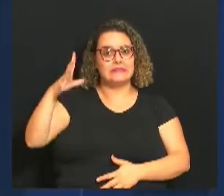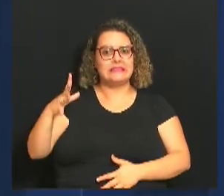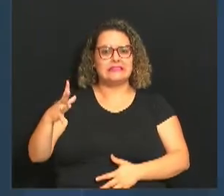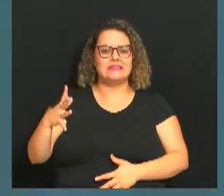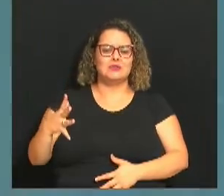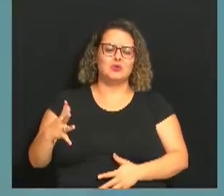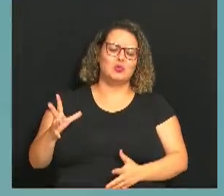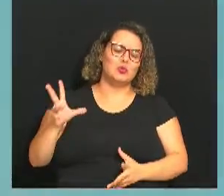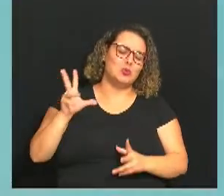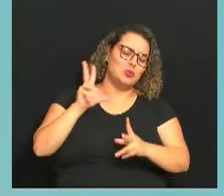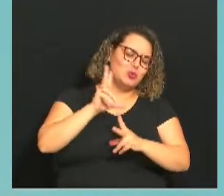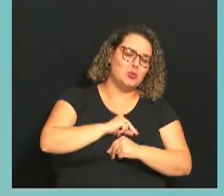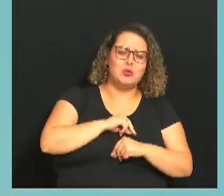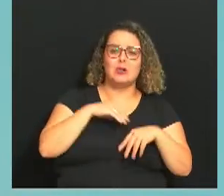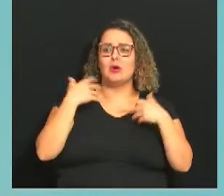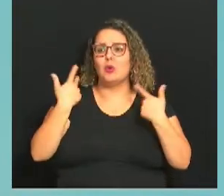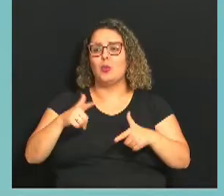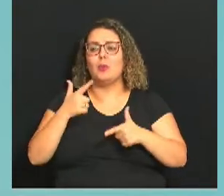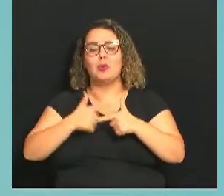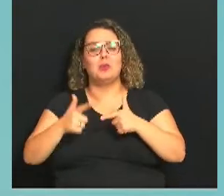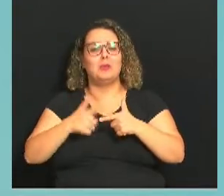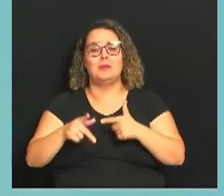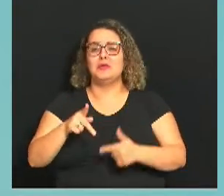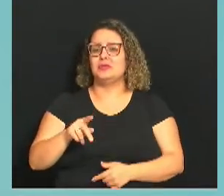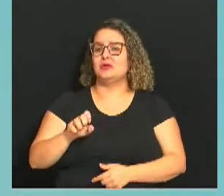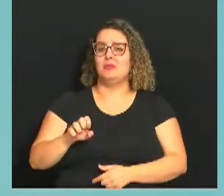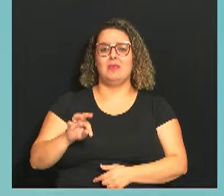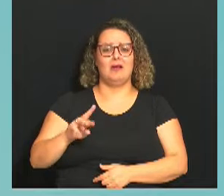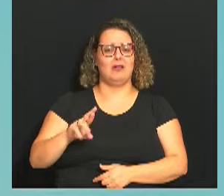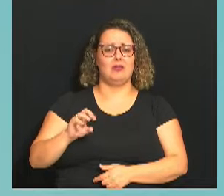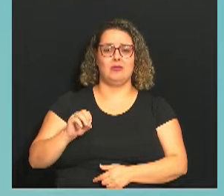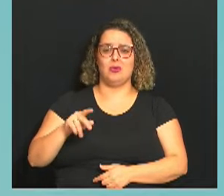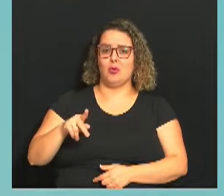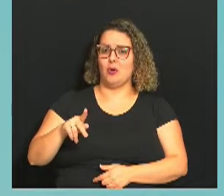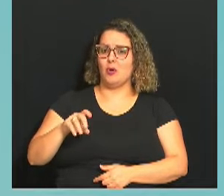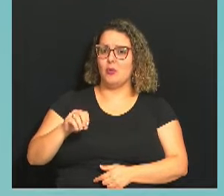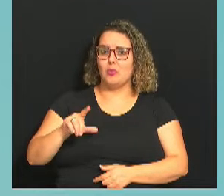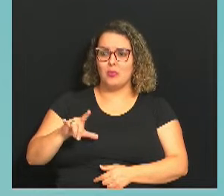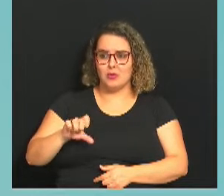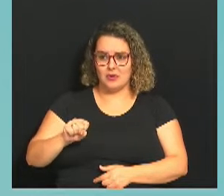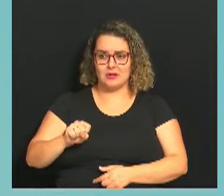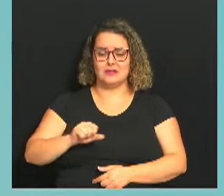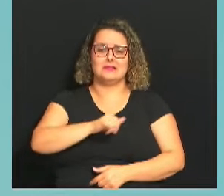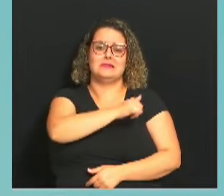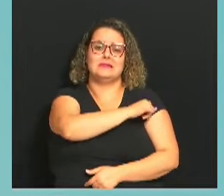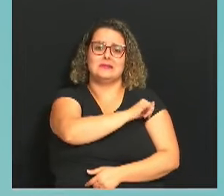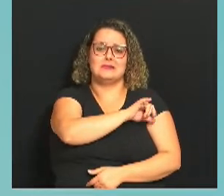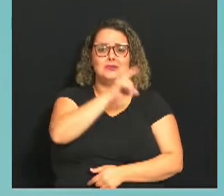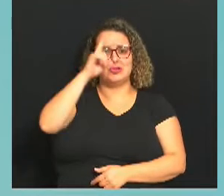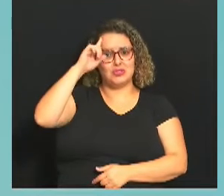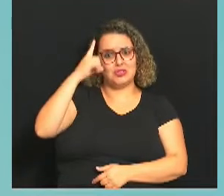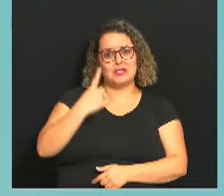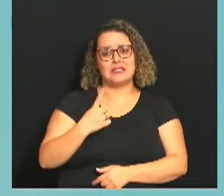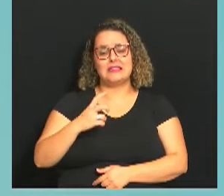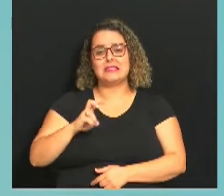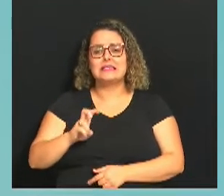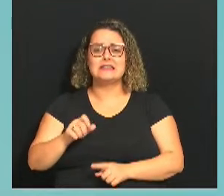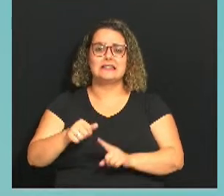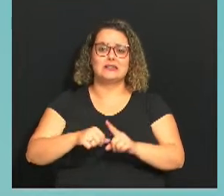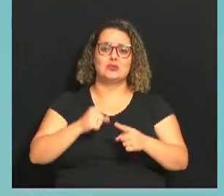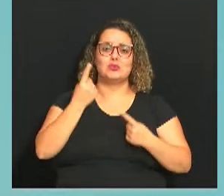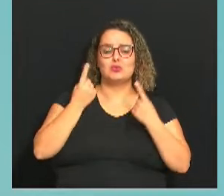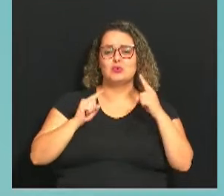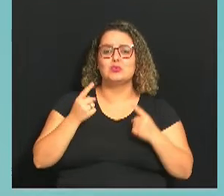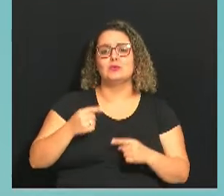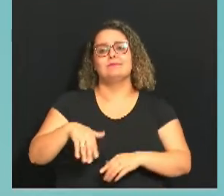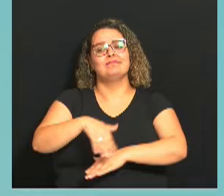de Petrópolis. As fortes chuvas que atingiram a região no dia 15 de fevereiro, na última semana, as ruas da